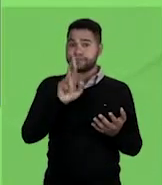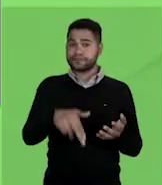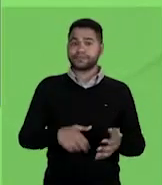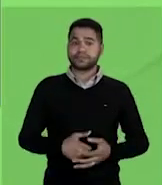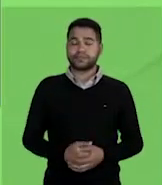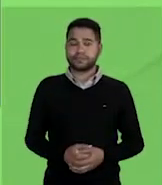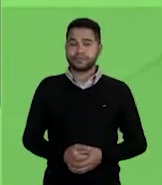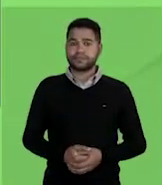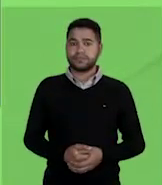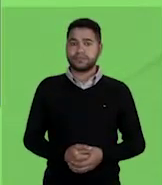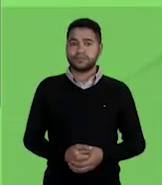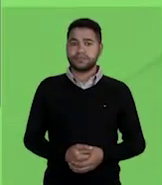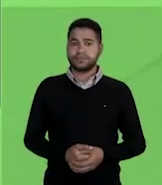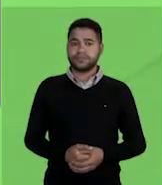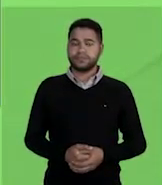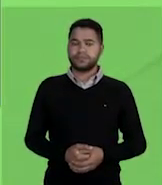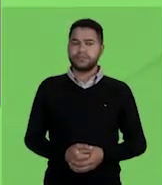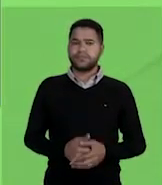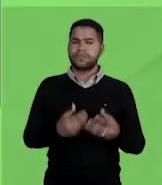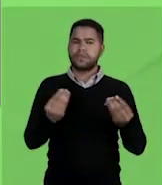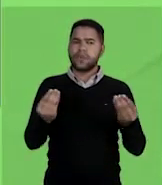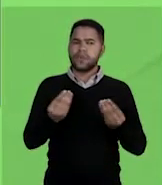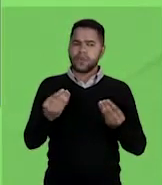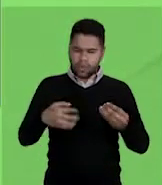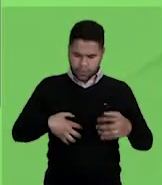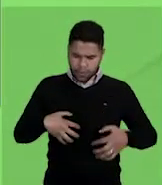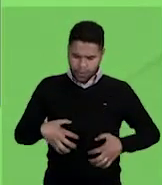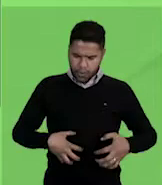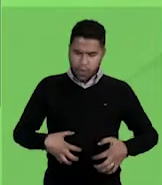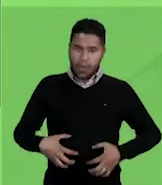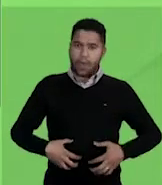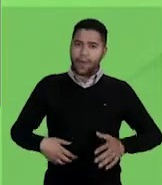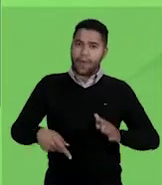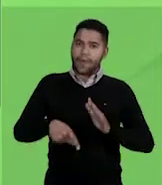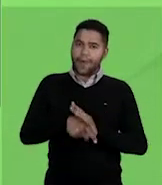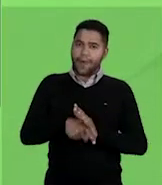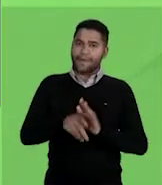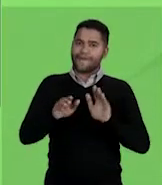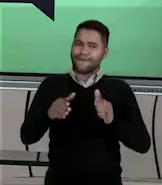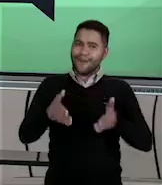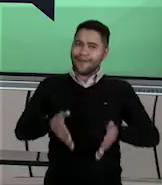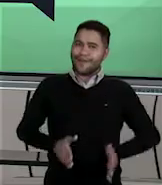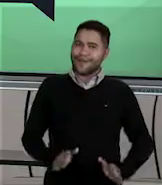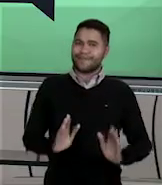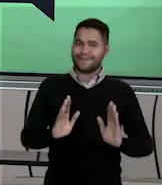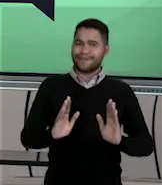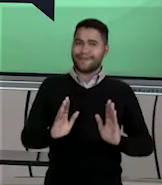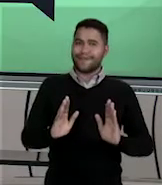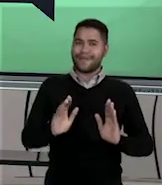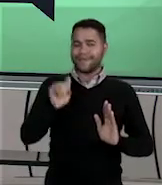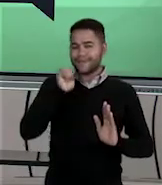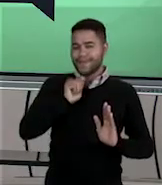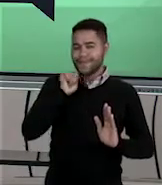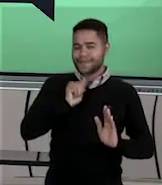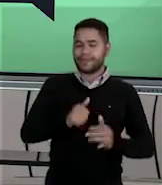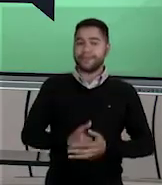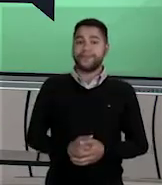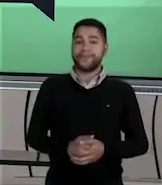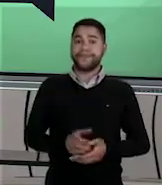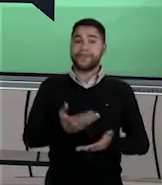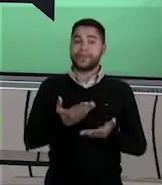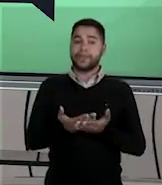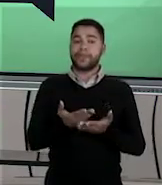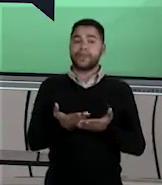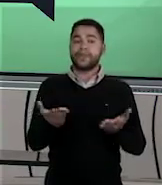é: como são os órgãos reprodutores femininos? Pessoal, a aula de